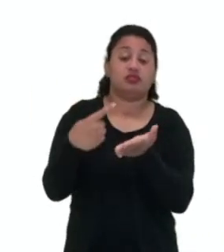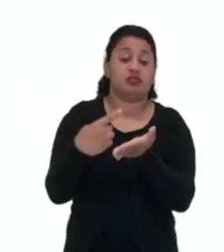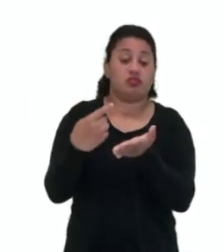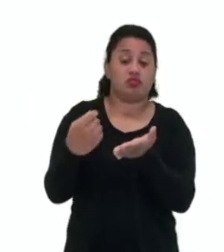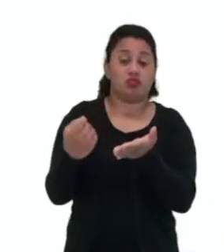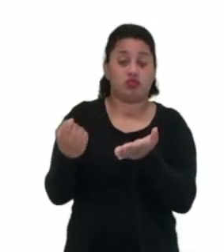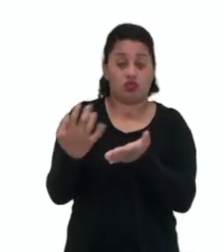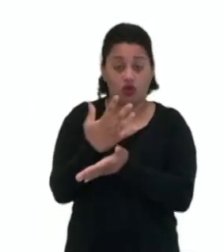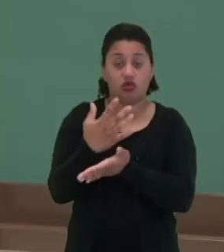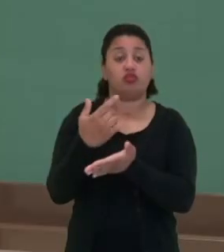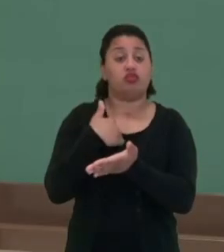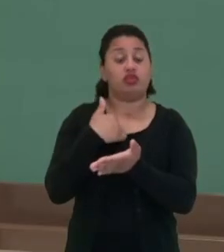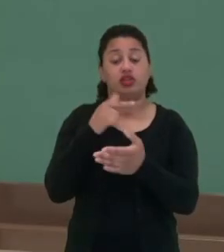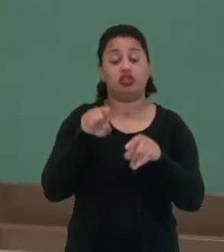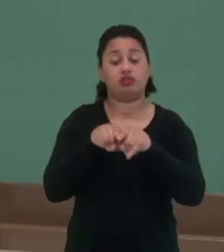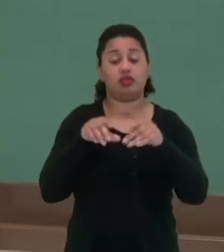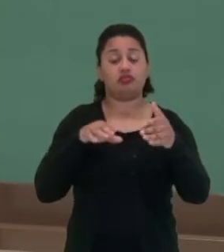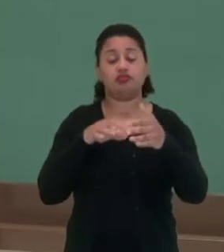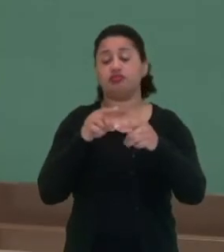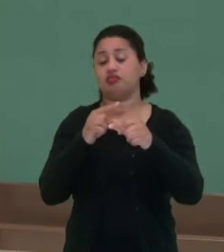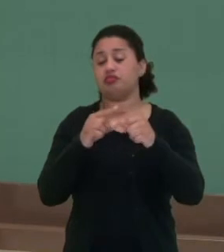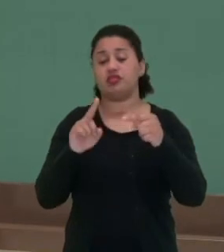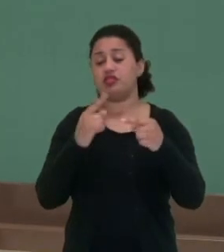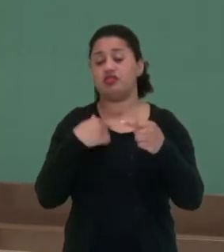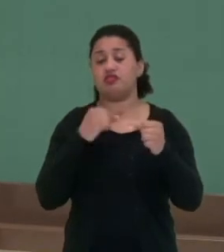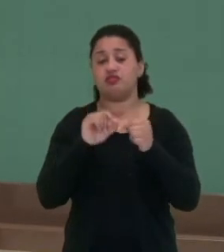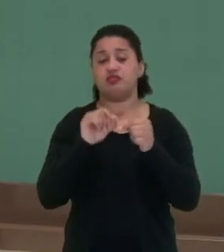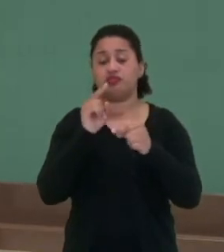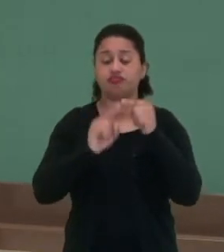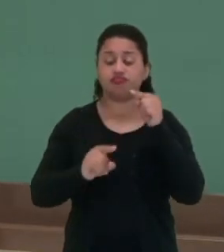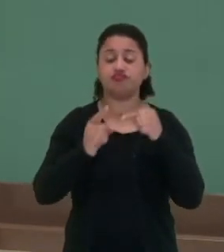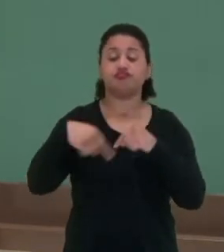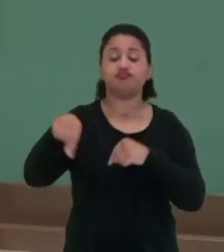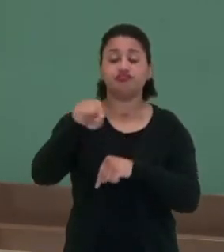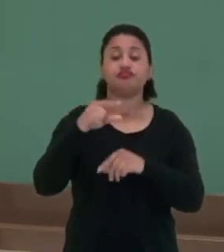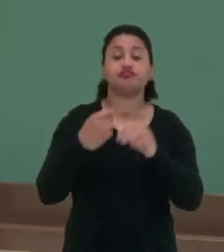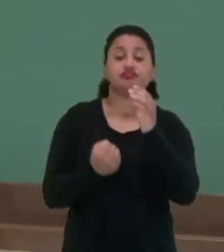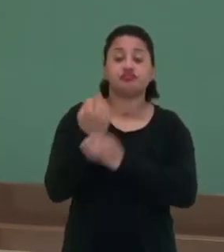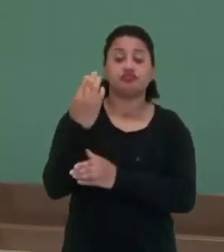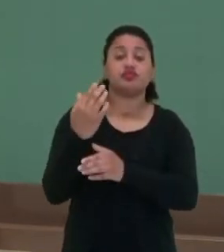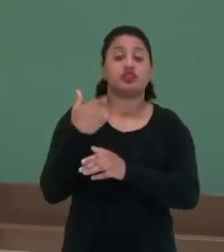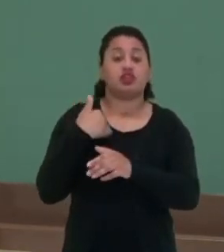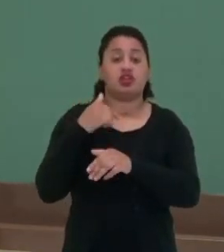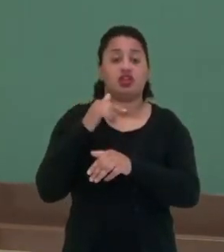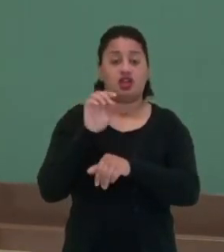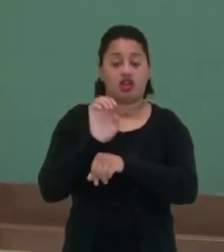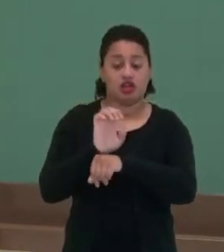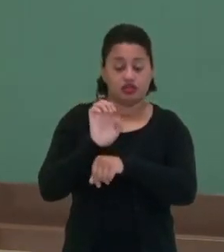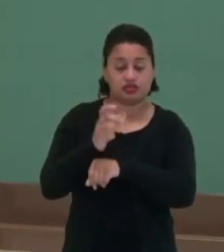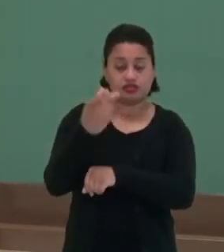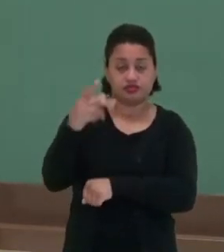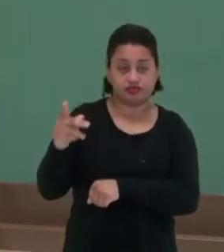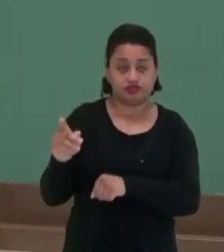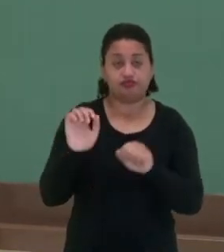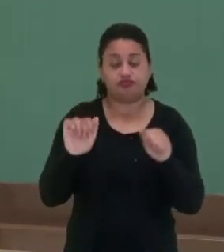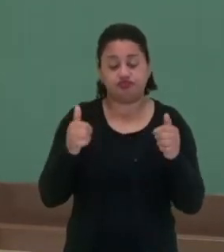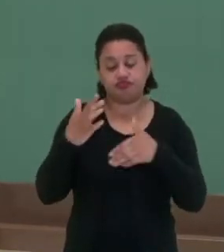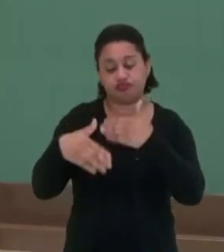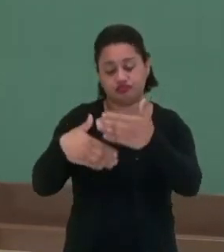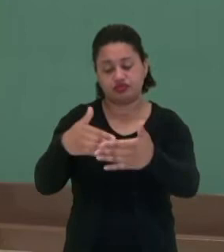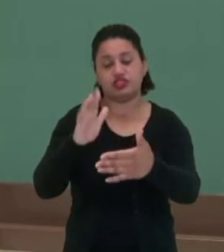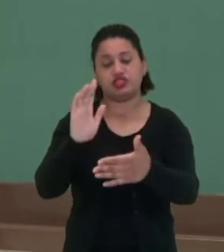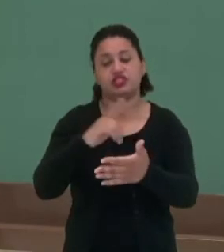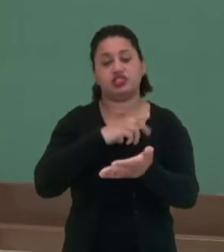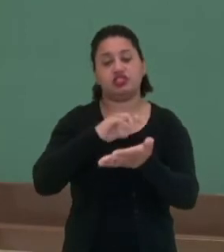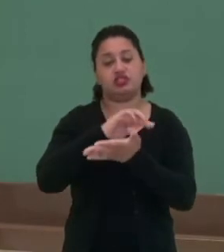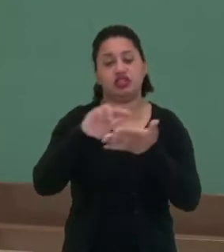impediram os curdos de terem a capacidade de criar um Estado novo. Desde então, já ocorreram